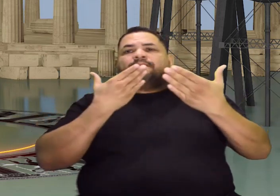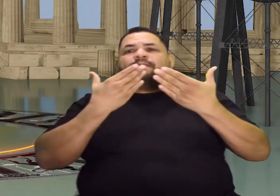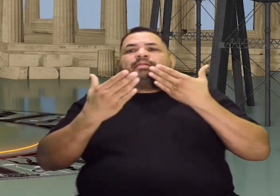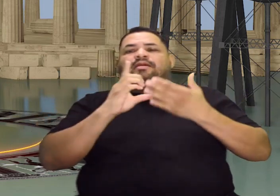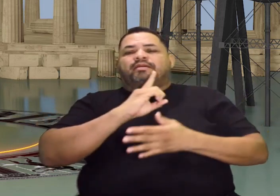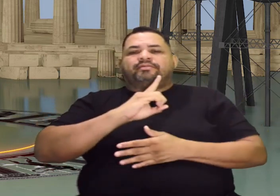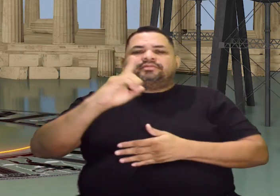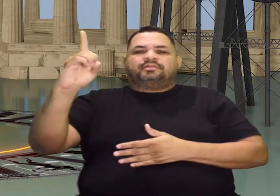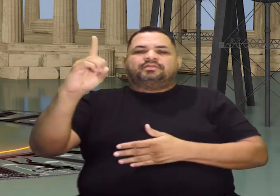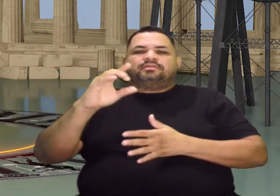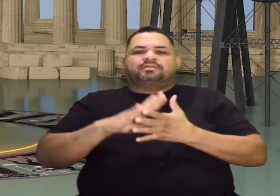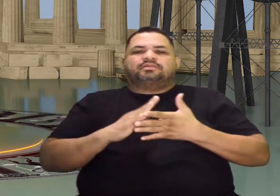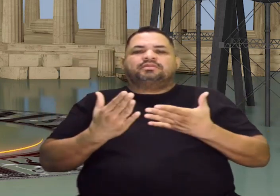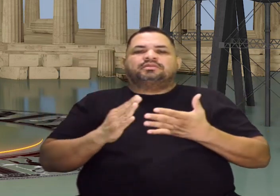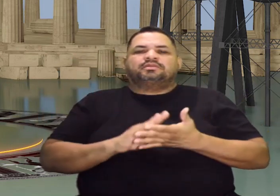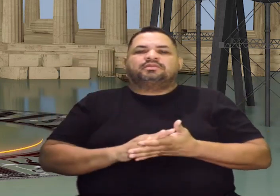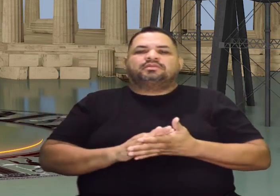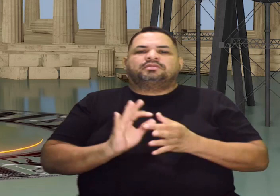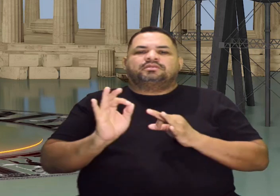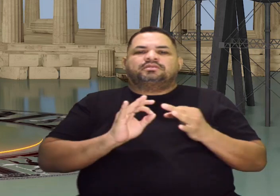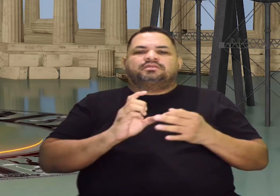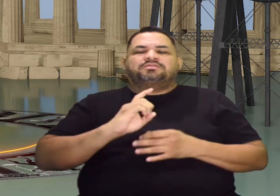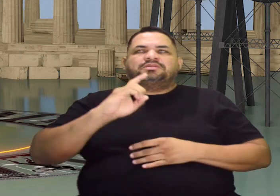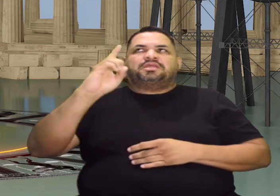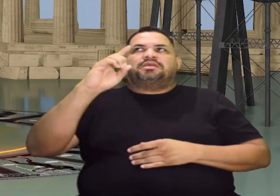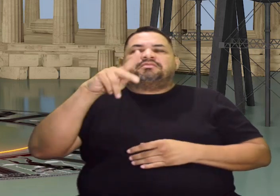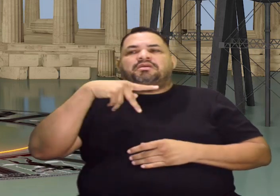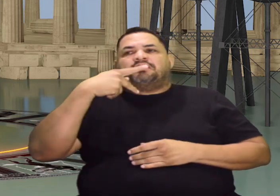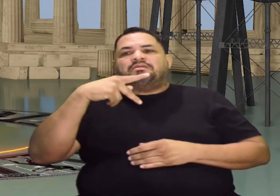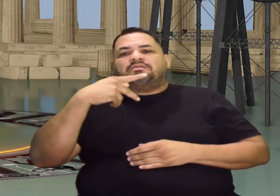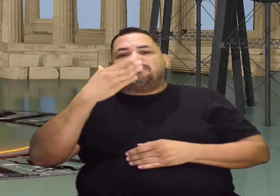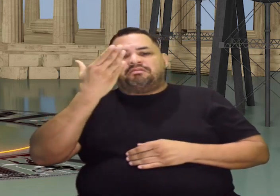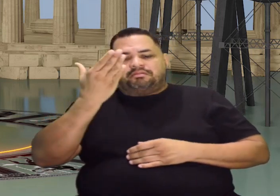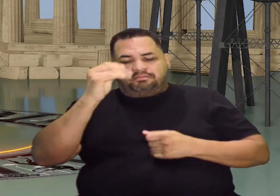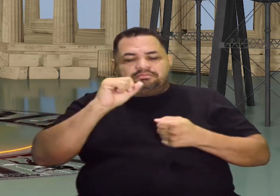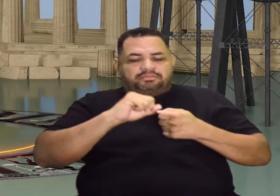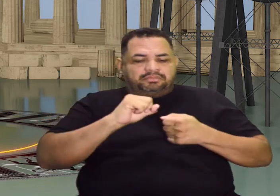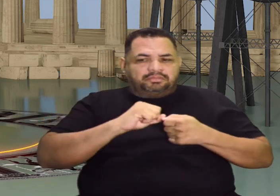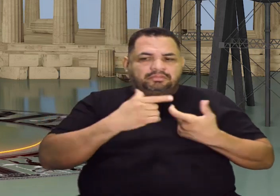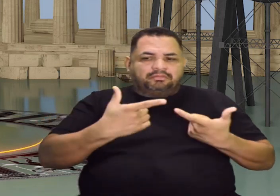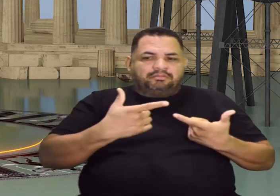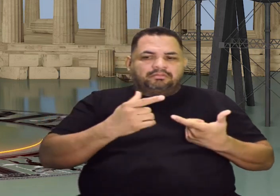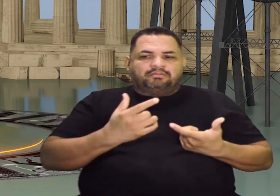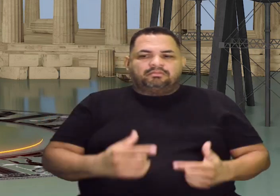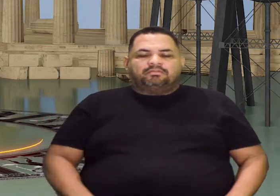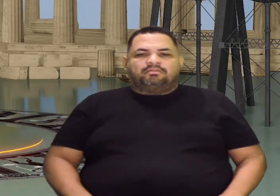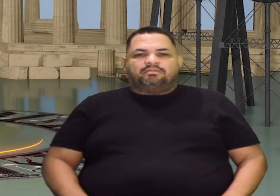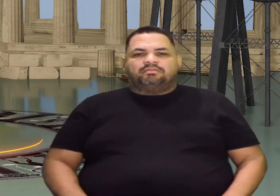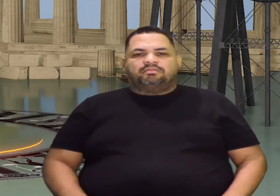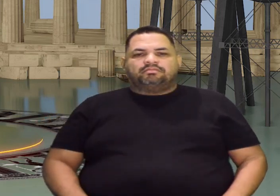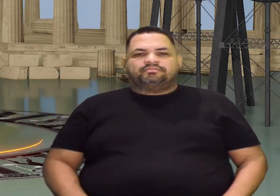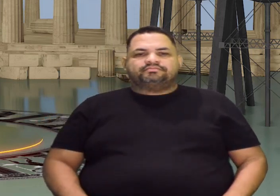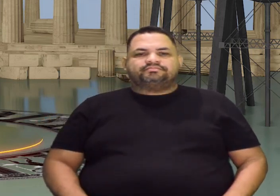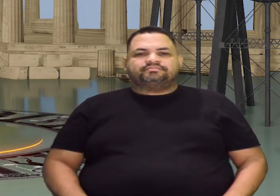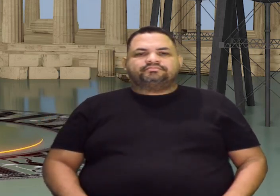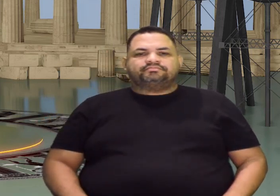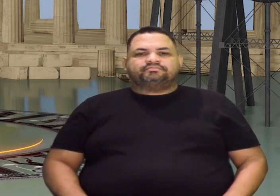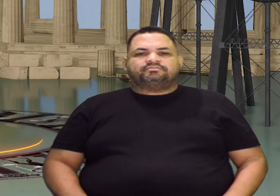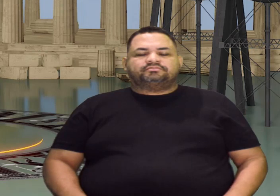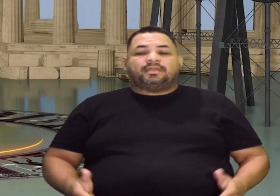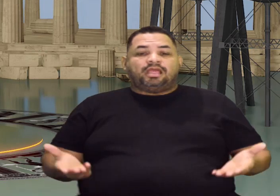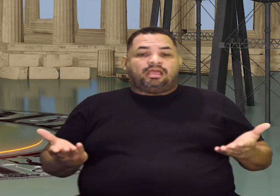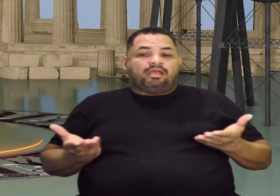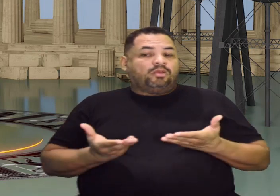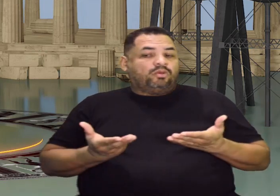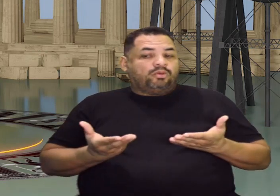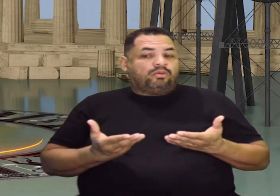divina, dava as ordens. Ó, Deus, o pensamento de Deus é assim, assim. Aí, agora é pela